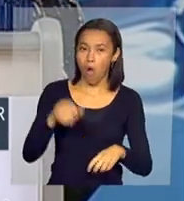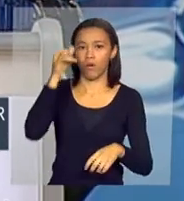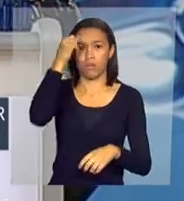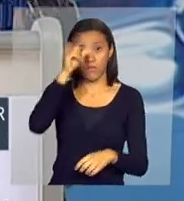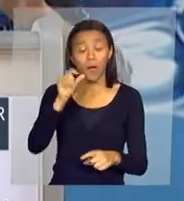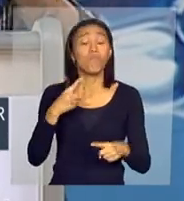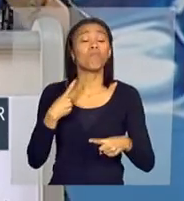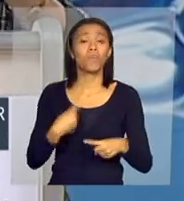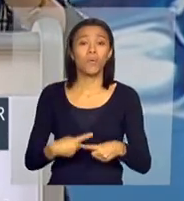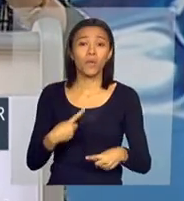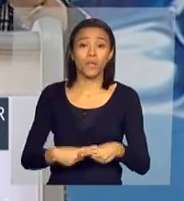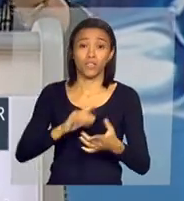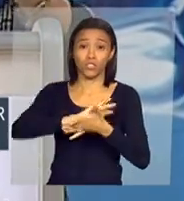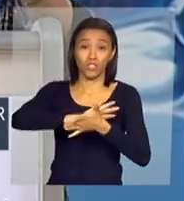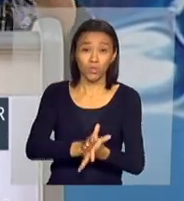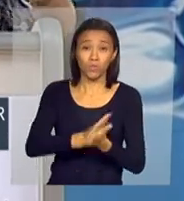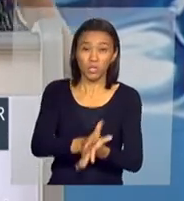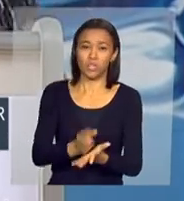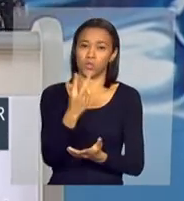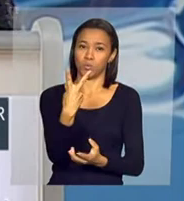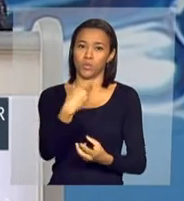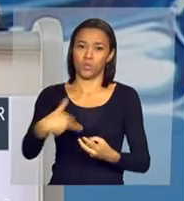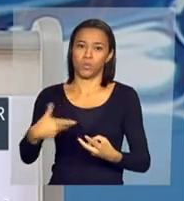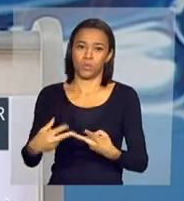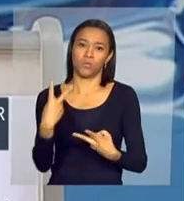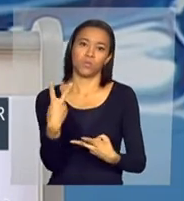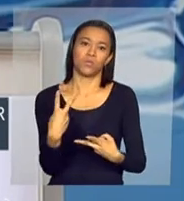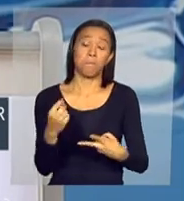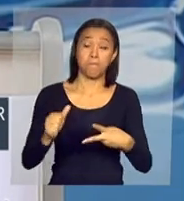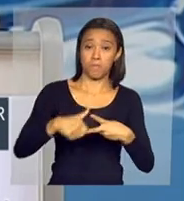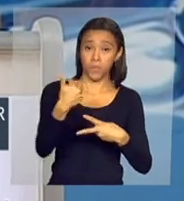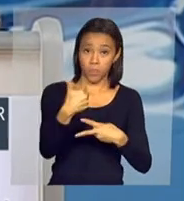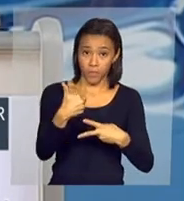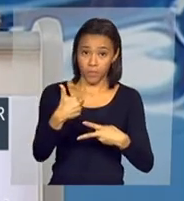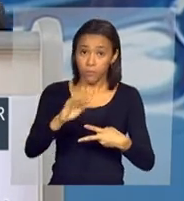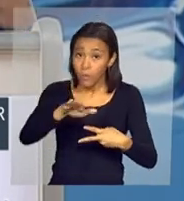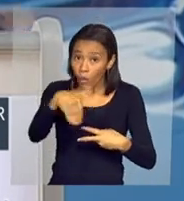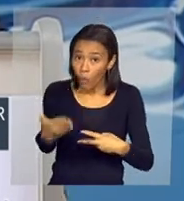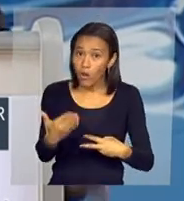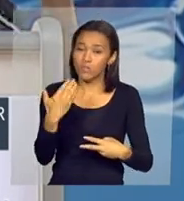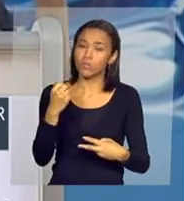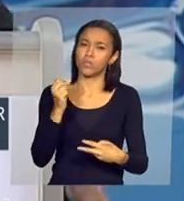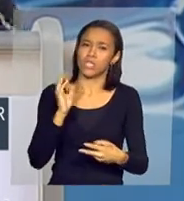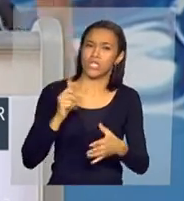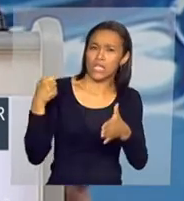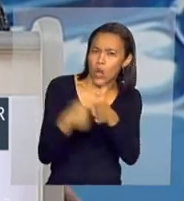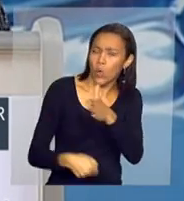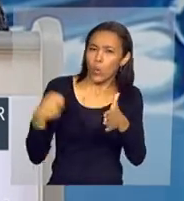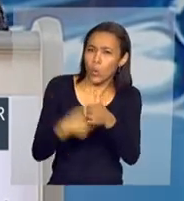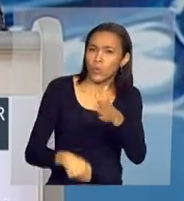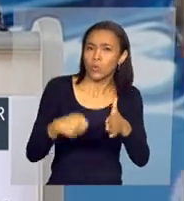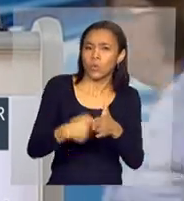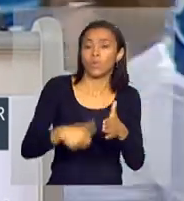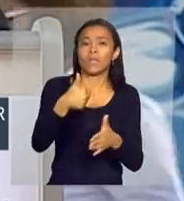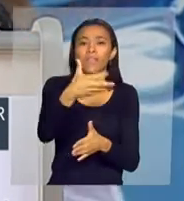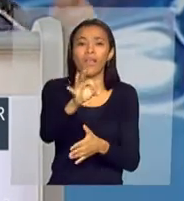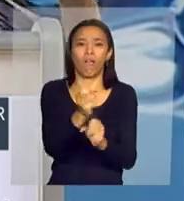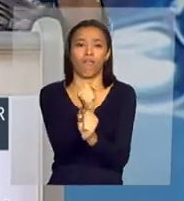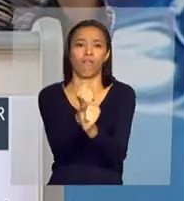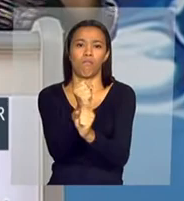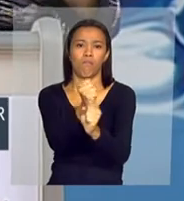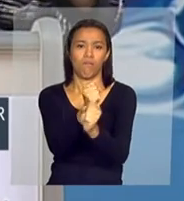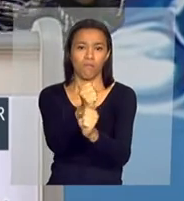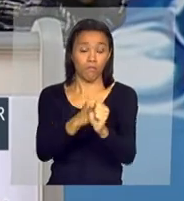Destruidores do quê? De duas coisas. Primeiro, quando se lutou durante 10 anos